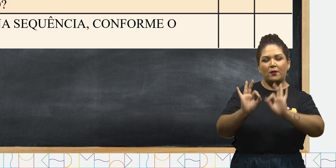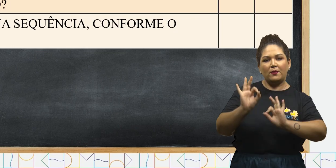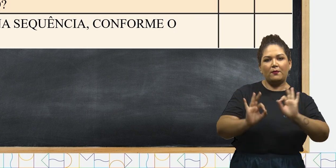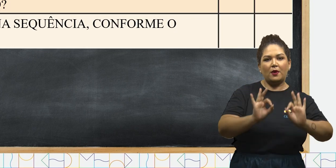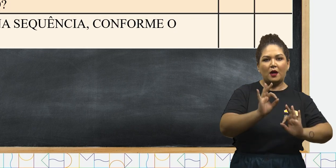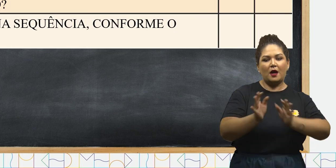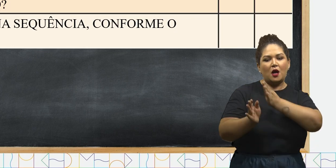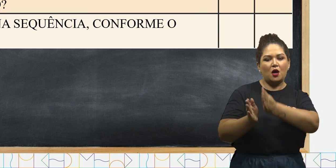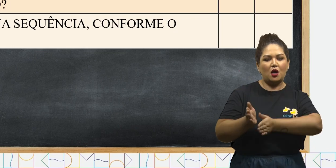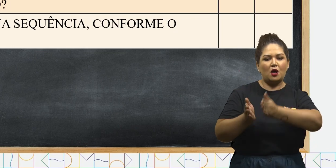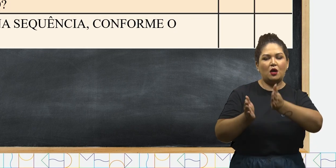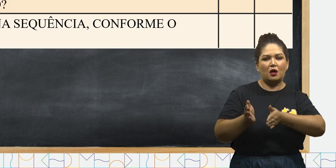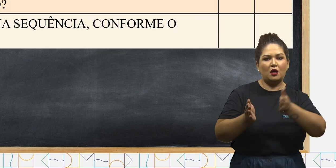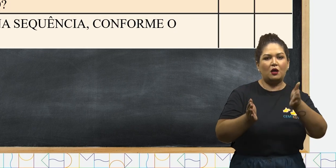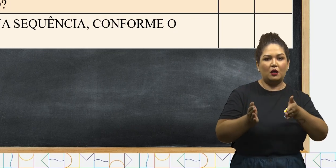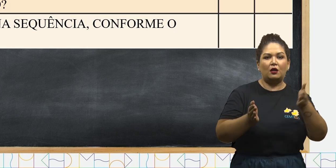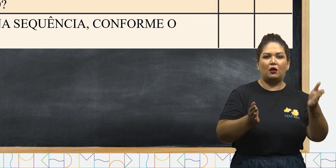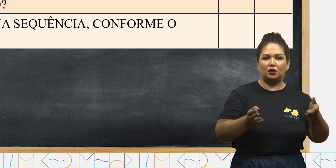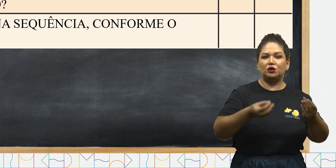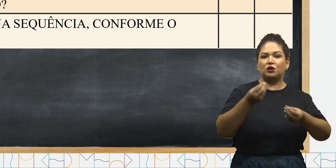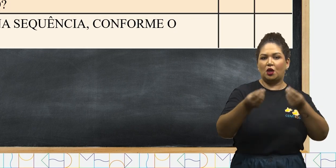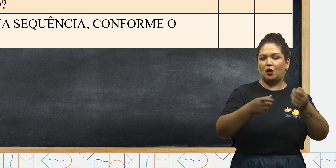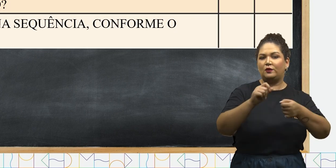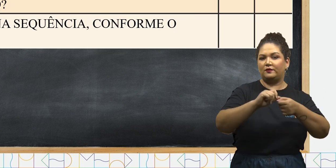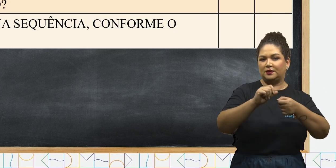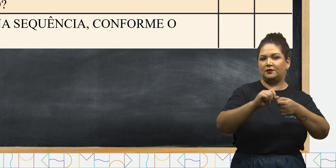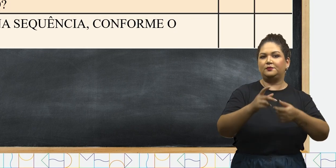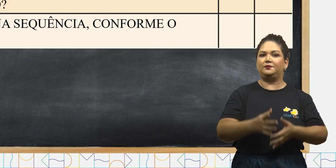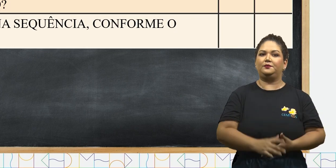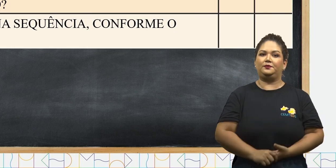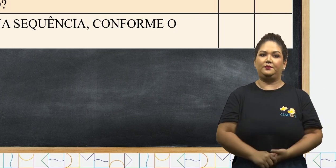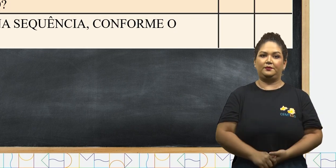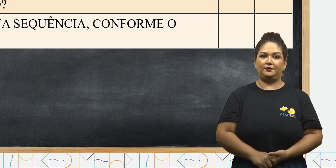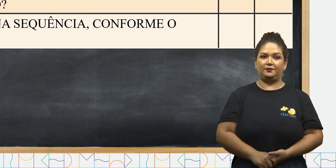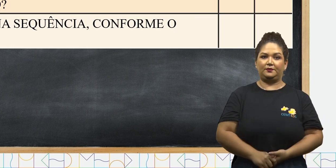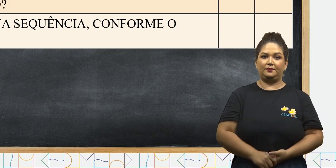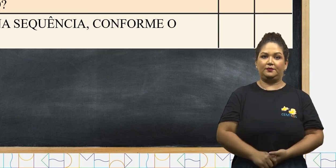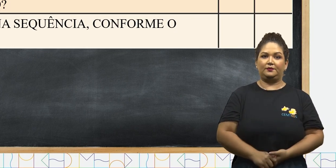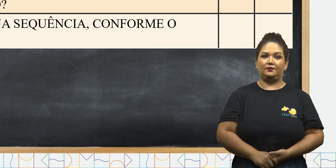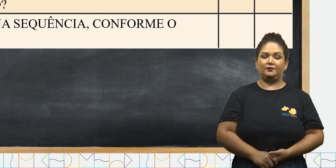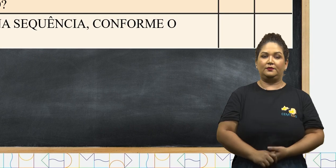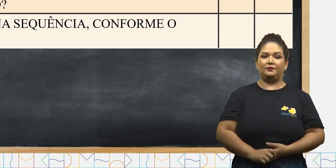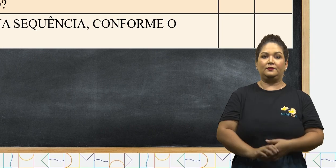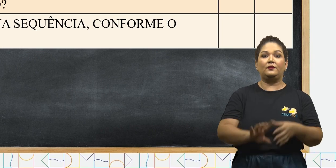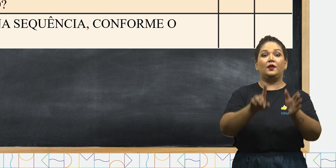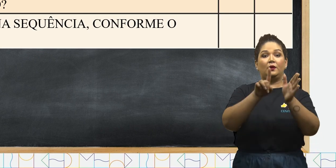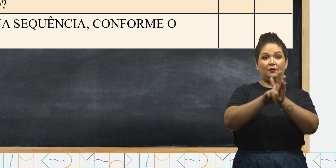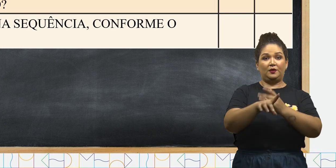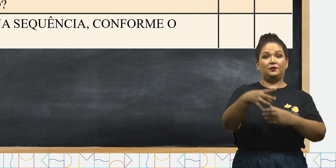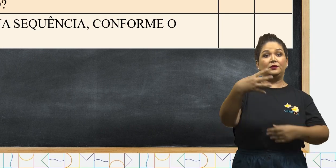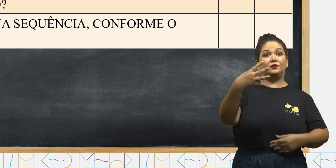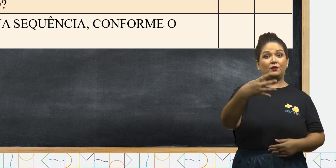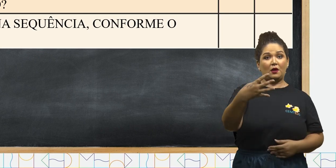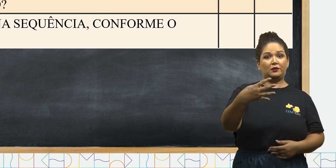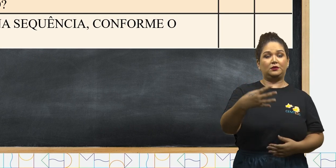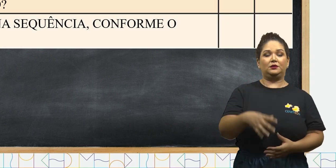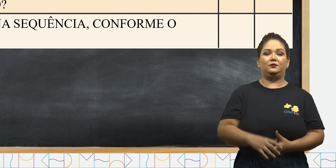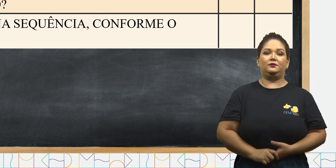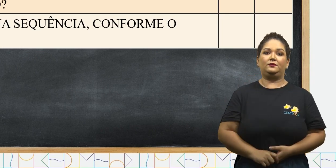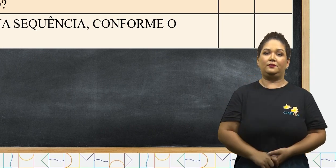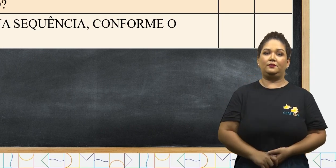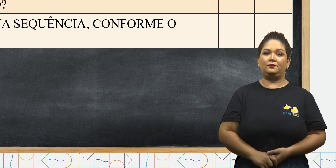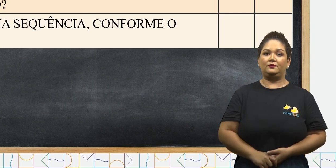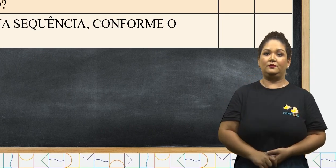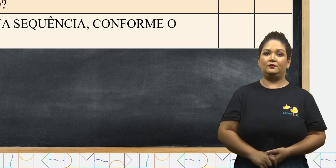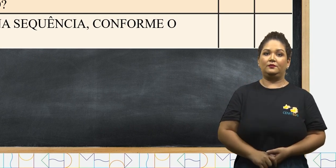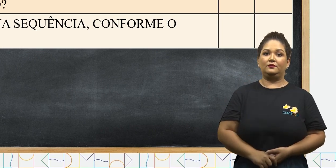feito. Daqui a pouco iremos conferir se isso foi feito. Próxima pergunta da nossa revisão